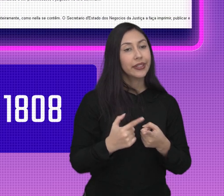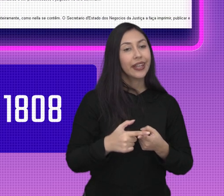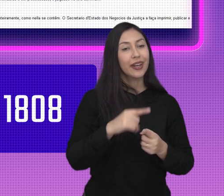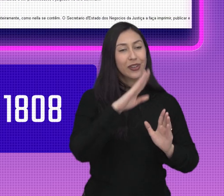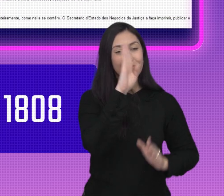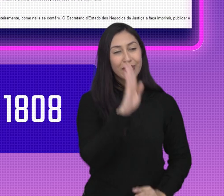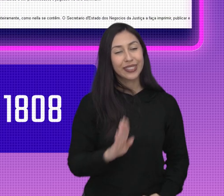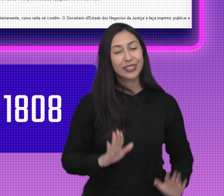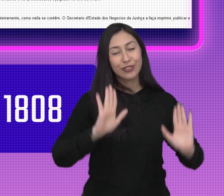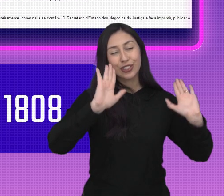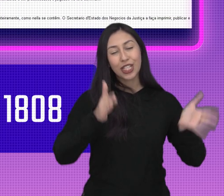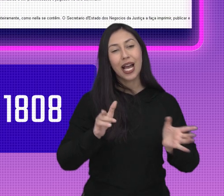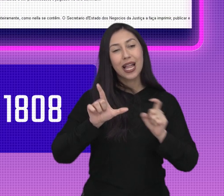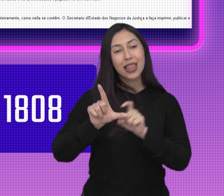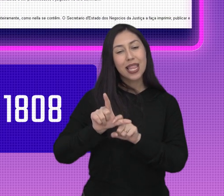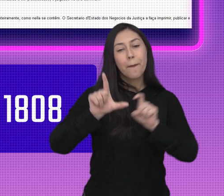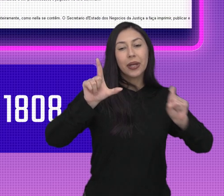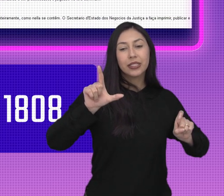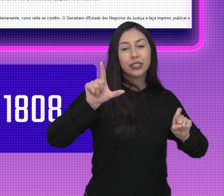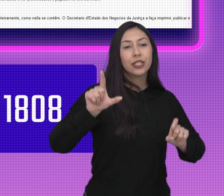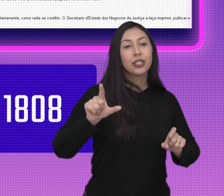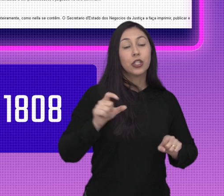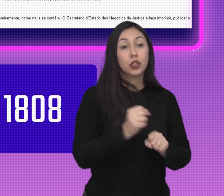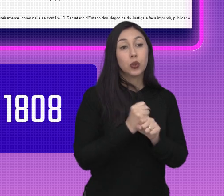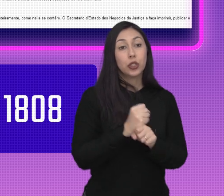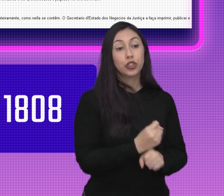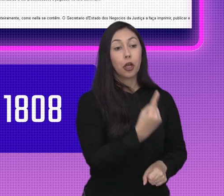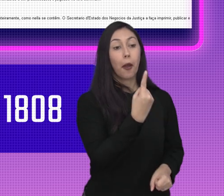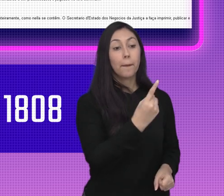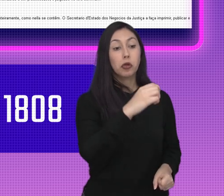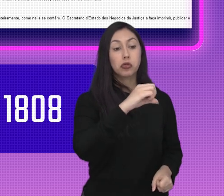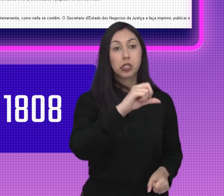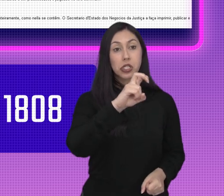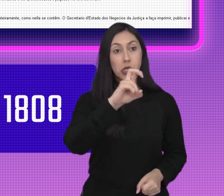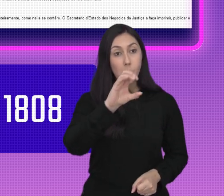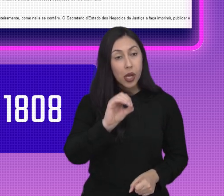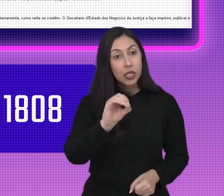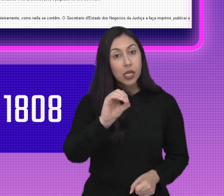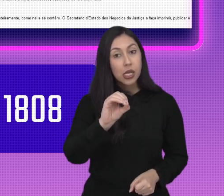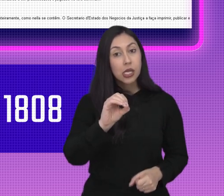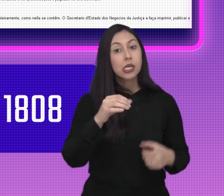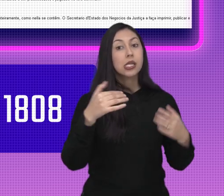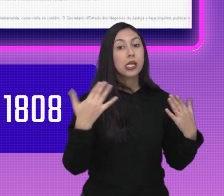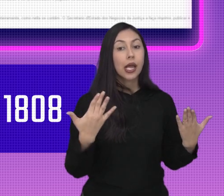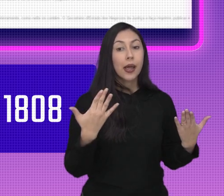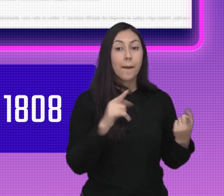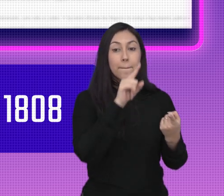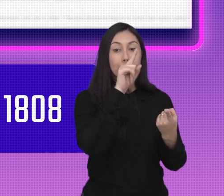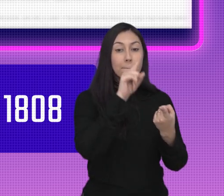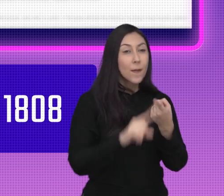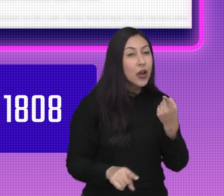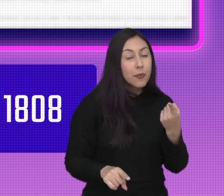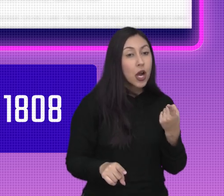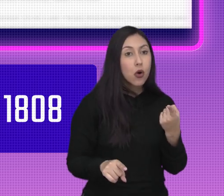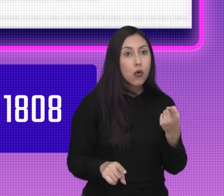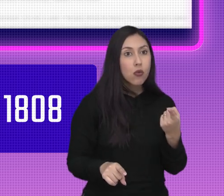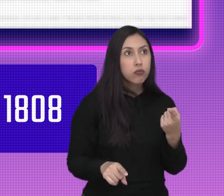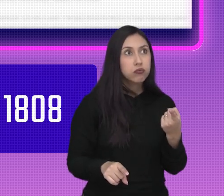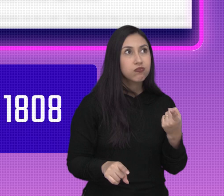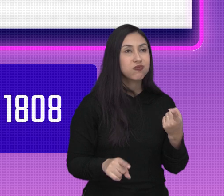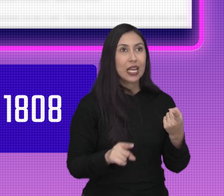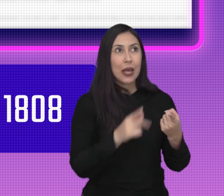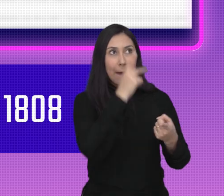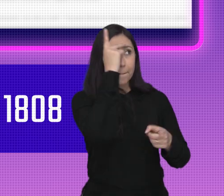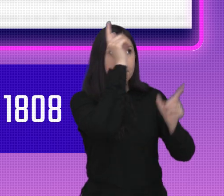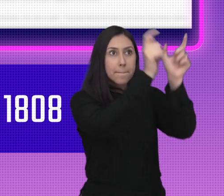era uma nação independente, de 1850, que foi a Lei Eusébio de Queiroz, que proibiu então o tráfico,